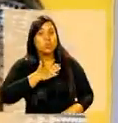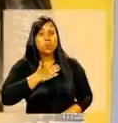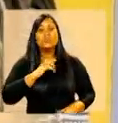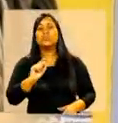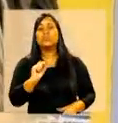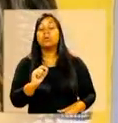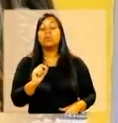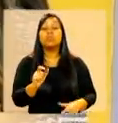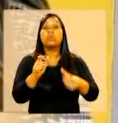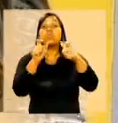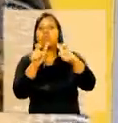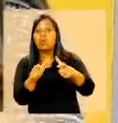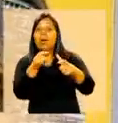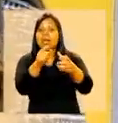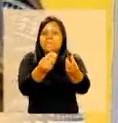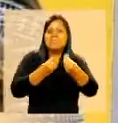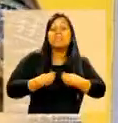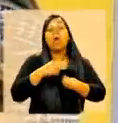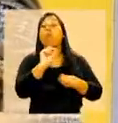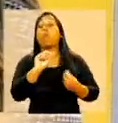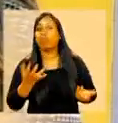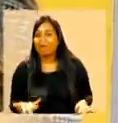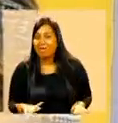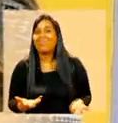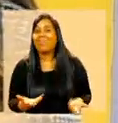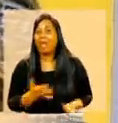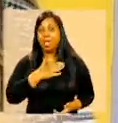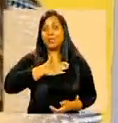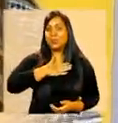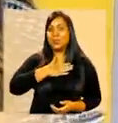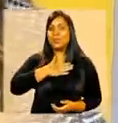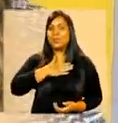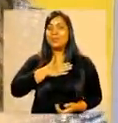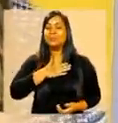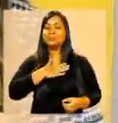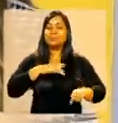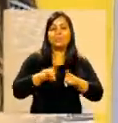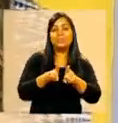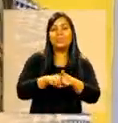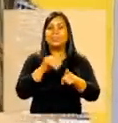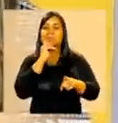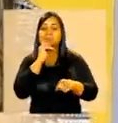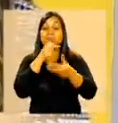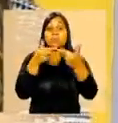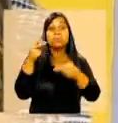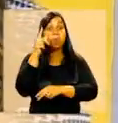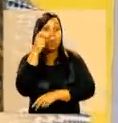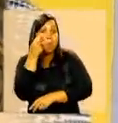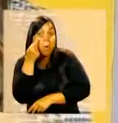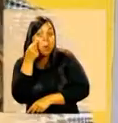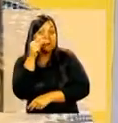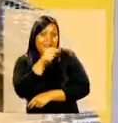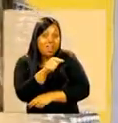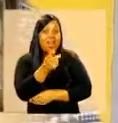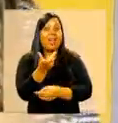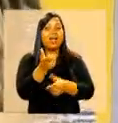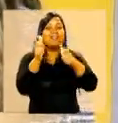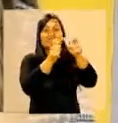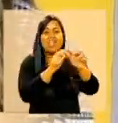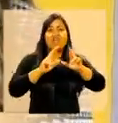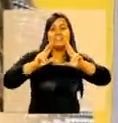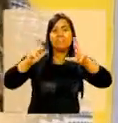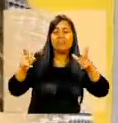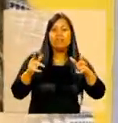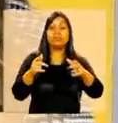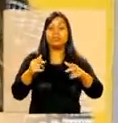assim, acho que não tanto do destino, do que o destino me oferece, né? Mais das atrações que eu vou ver lá, desses lugares